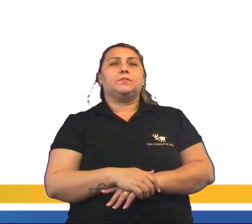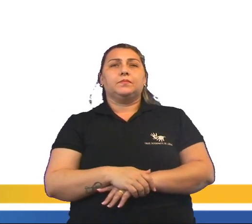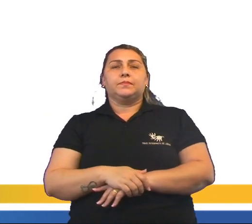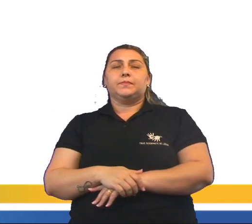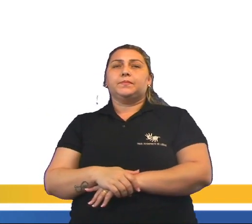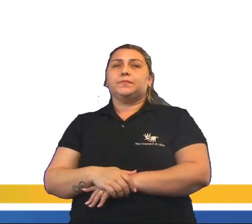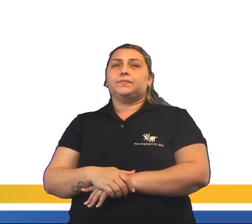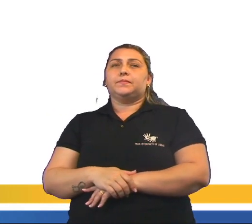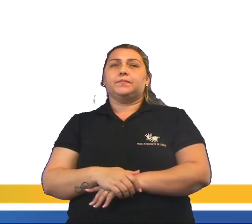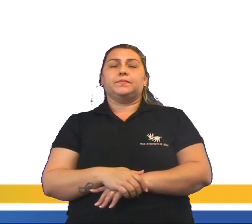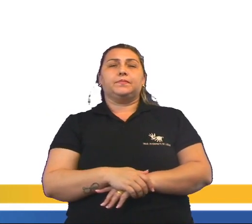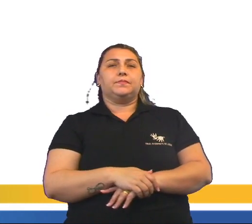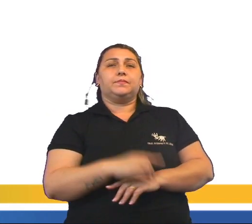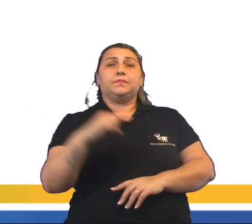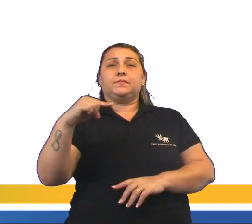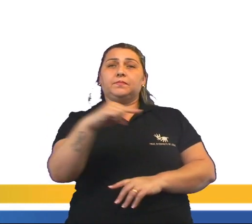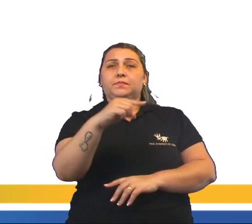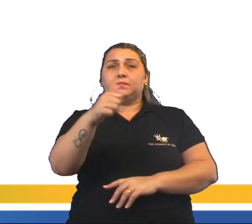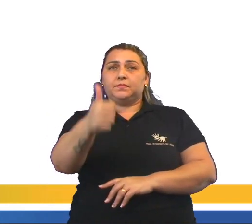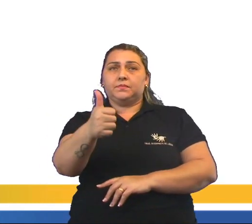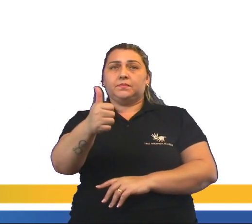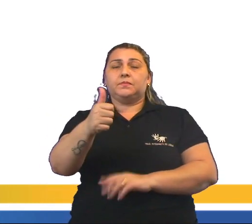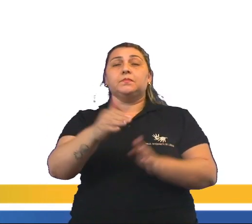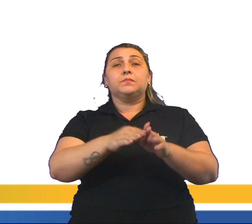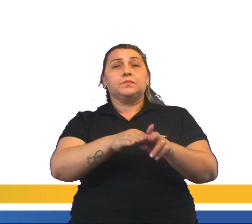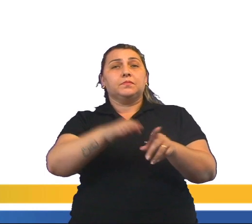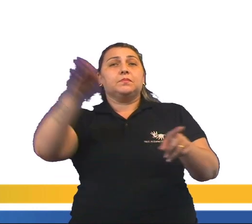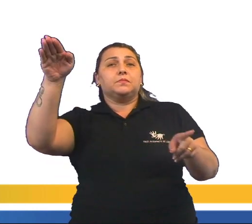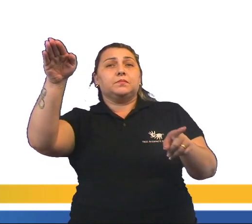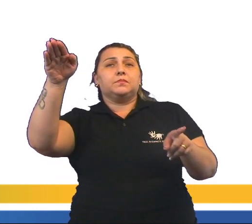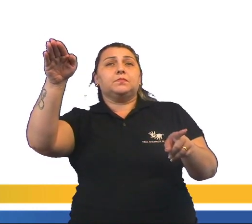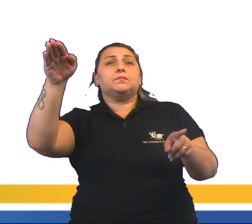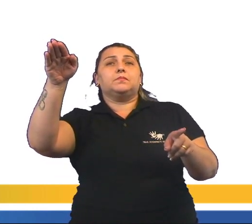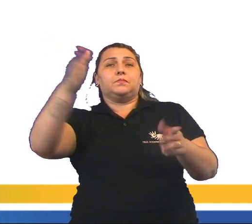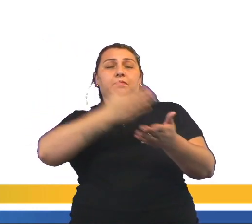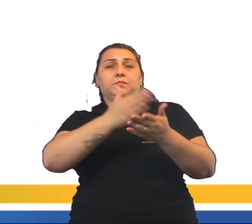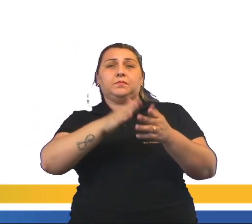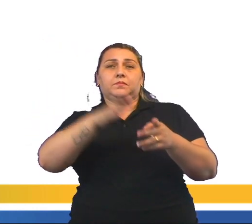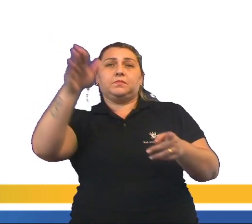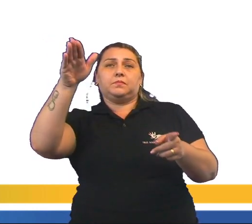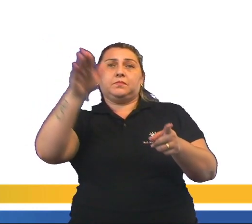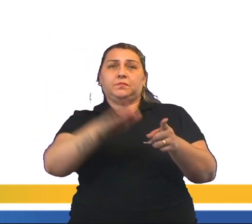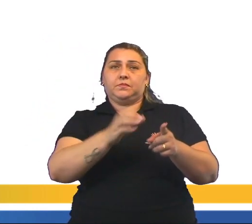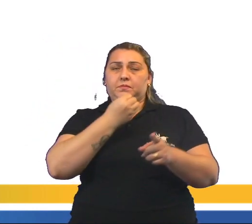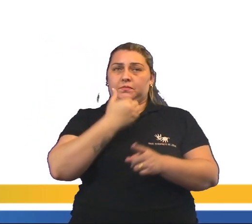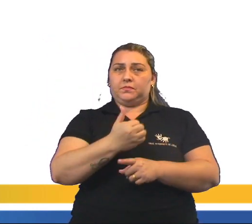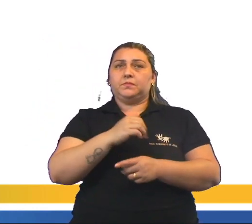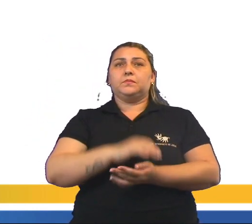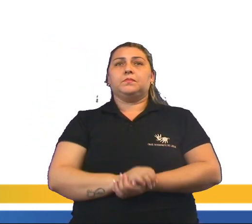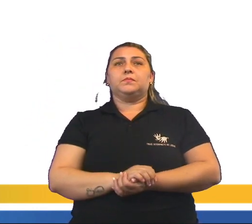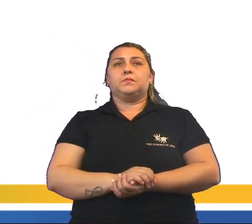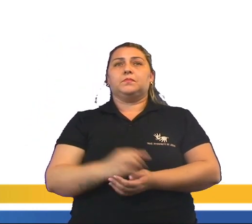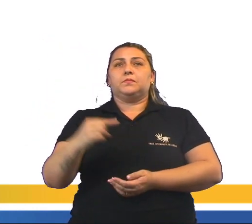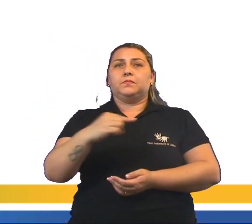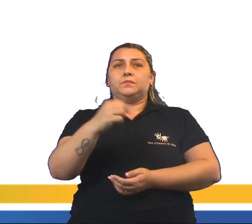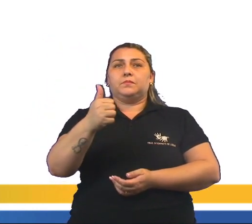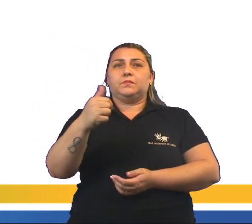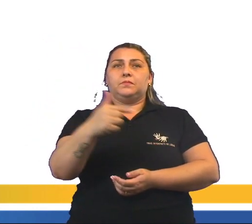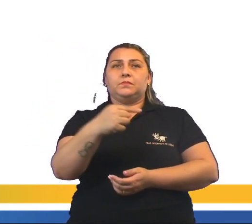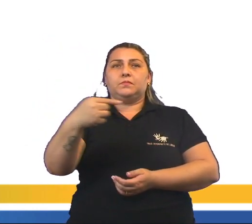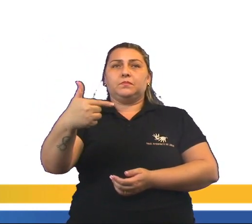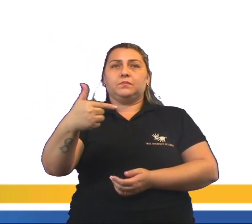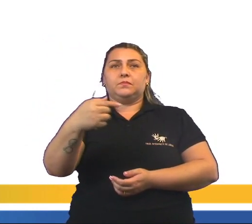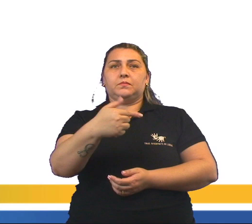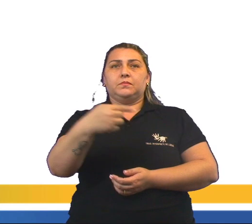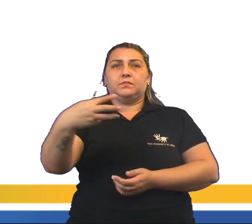tá os negativos começando do maior para o menor Tudo bem então a gente vai -